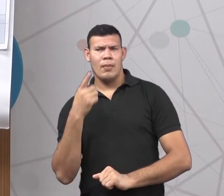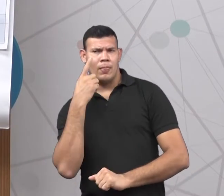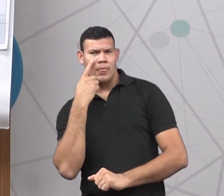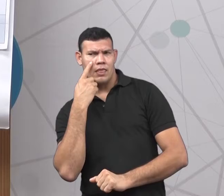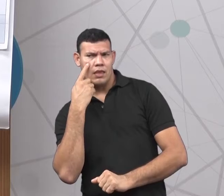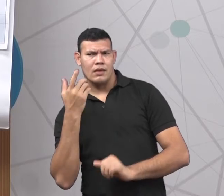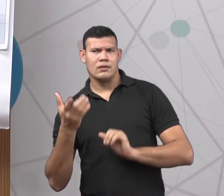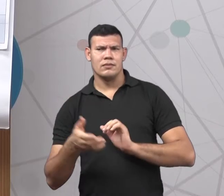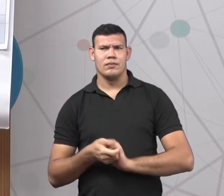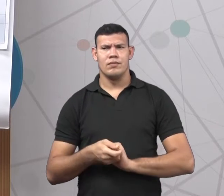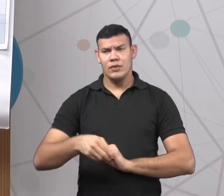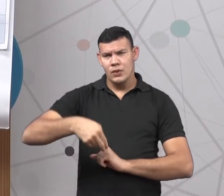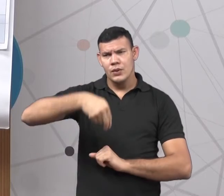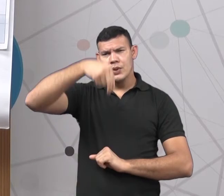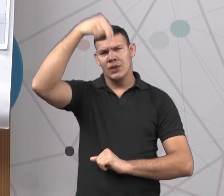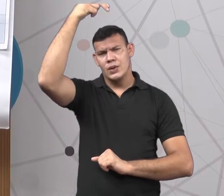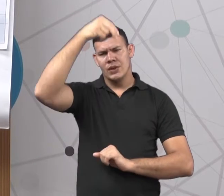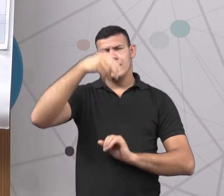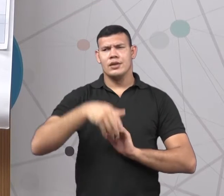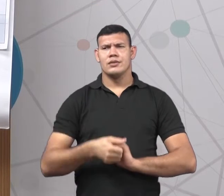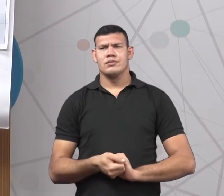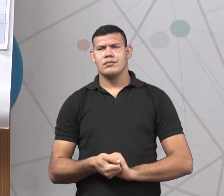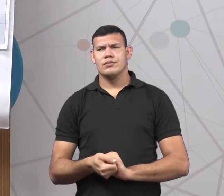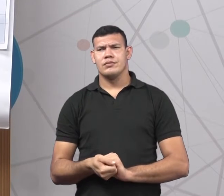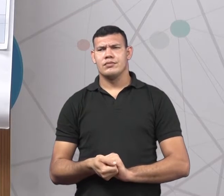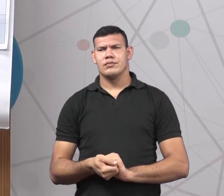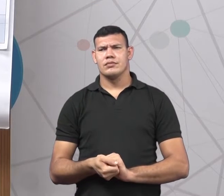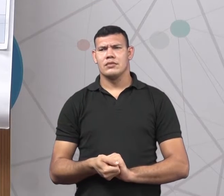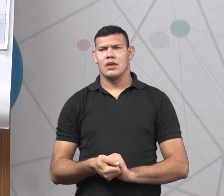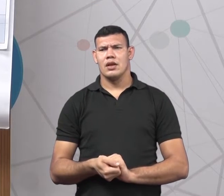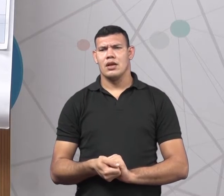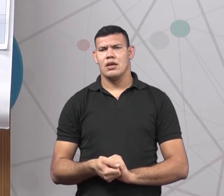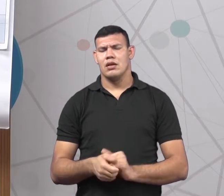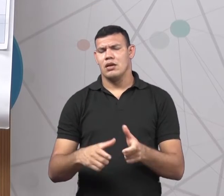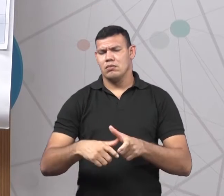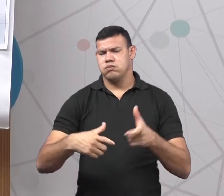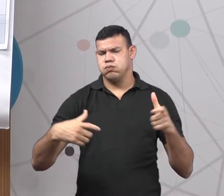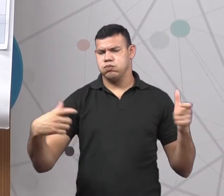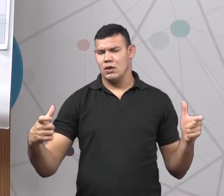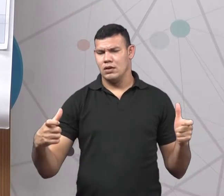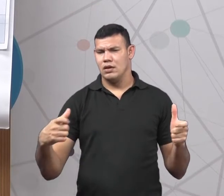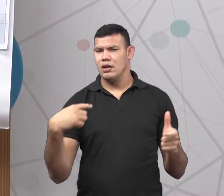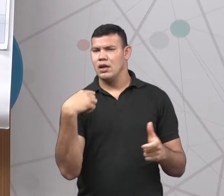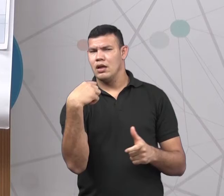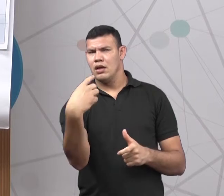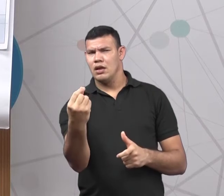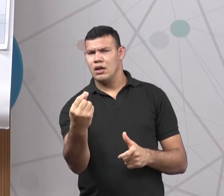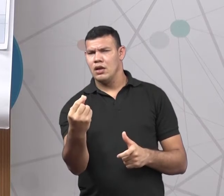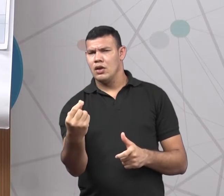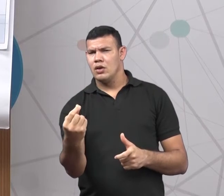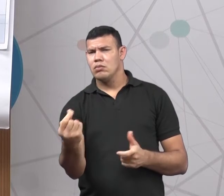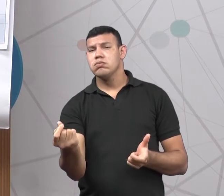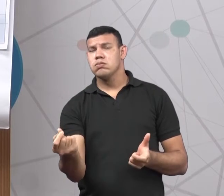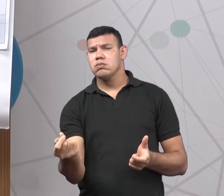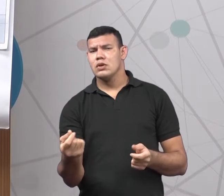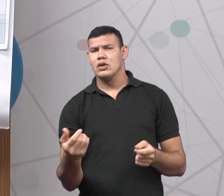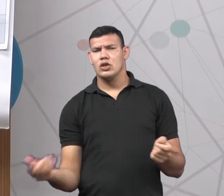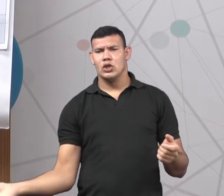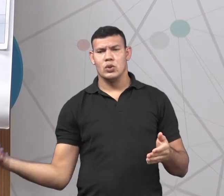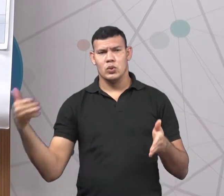olhando para a região Norte, nós tivemos o quê? Mais saída ou mais chegada? Nós